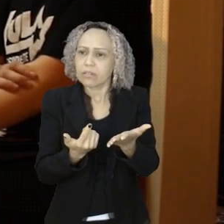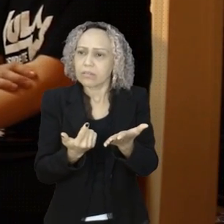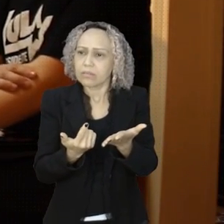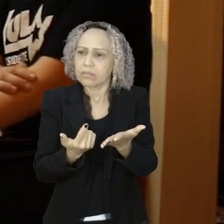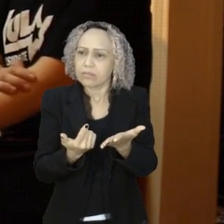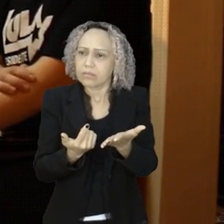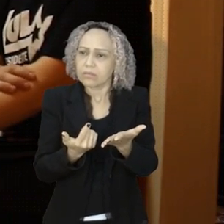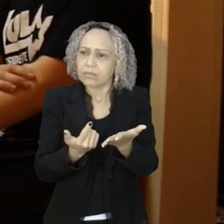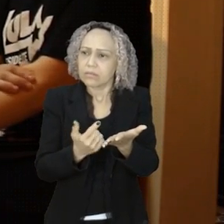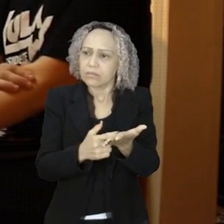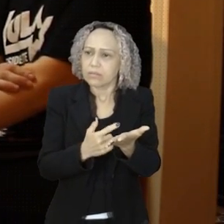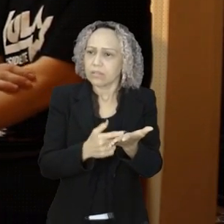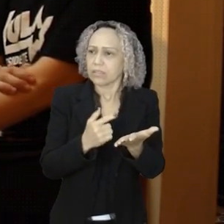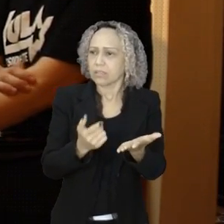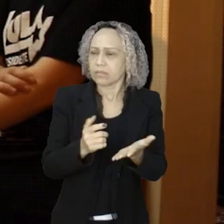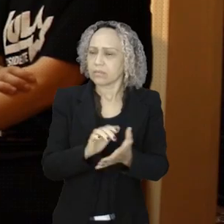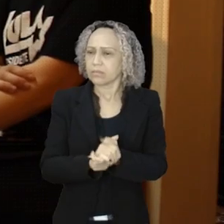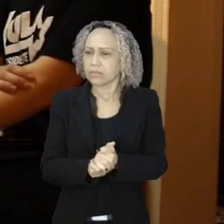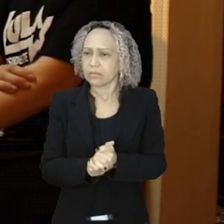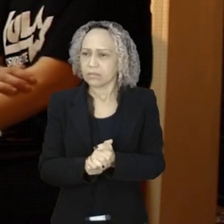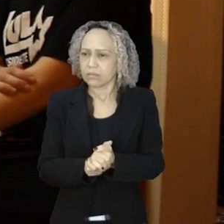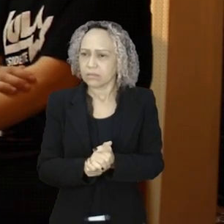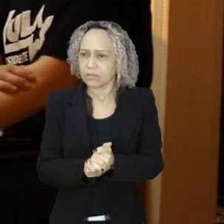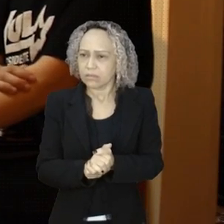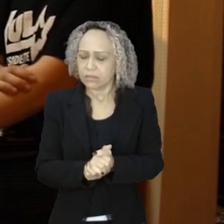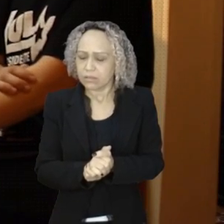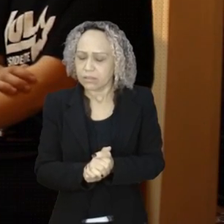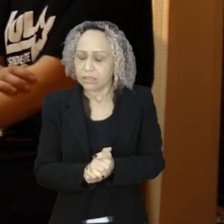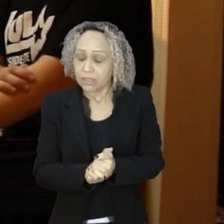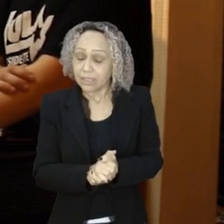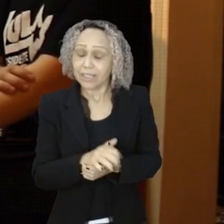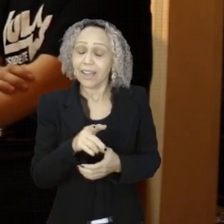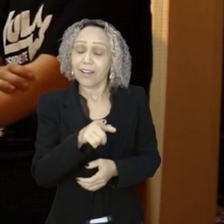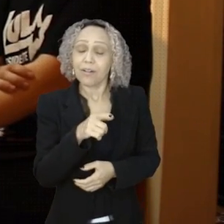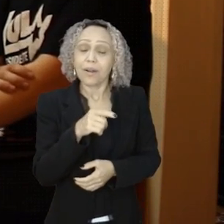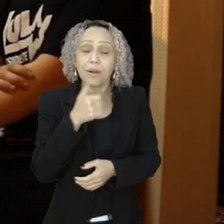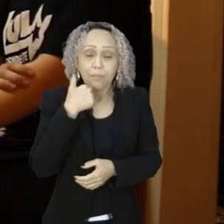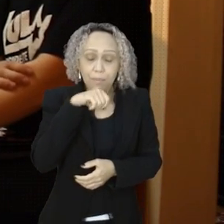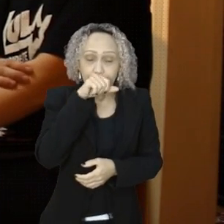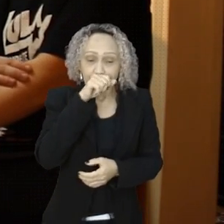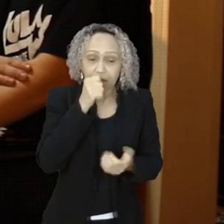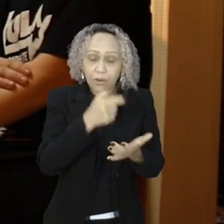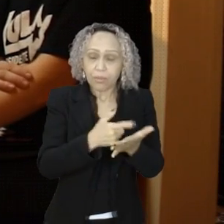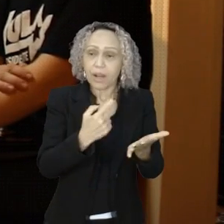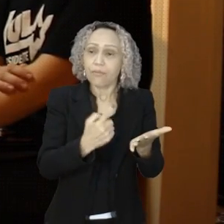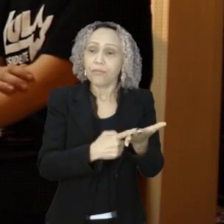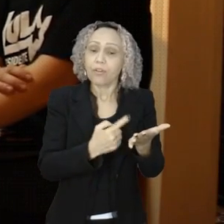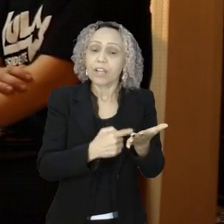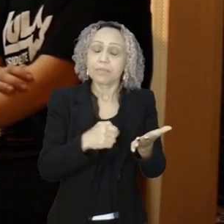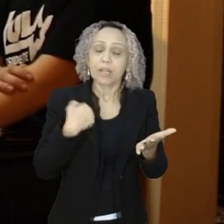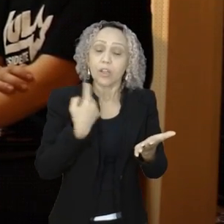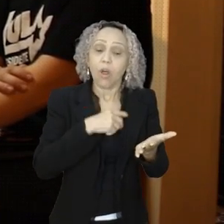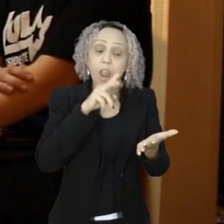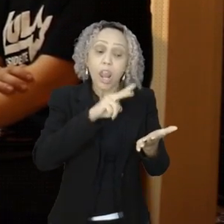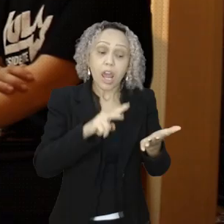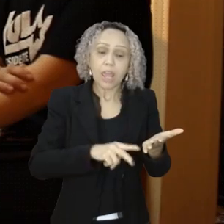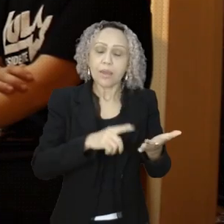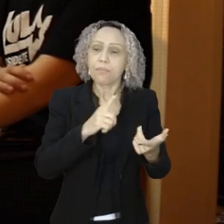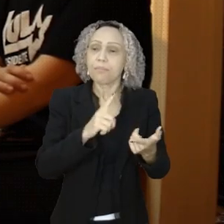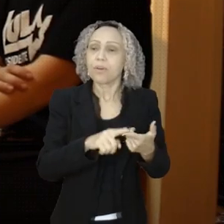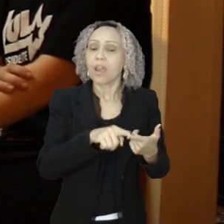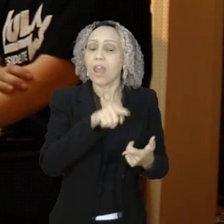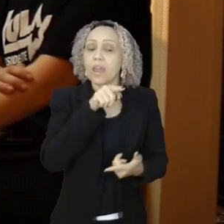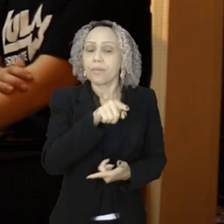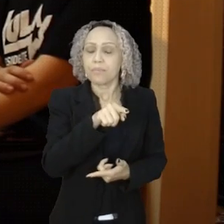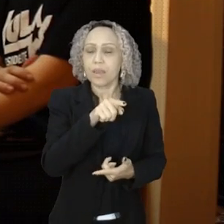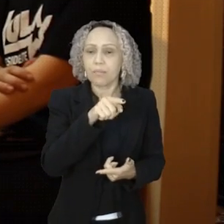Né? E ela queria saber como é que nós estávamos aprendendo. E ela, com isso, também aprender conosco. Né? Então, foi